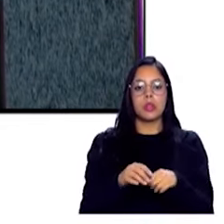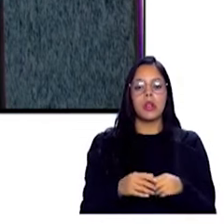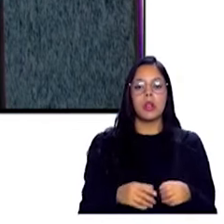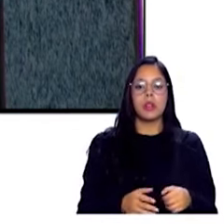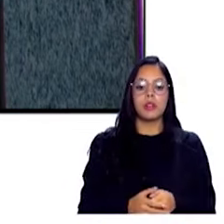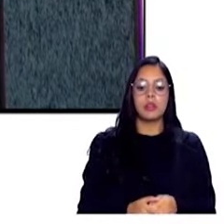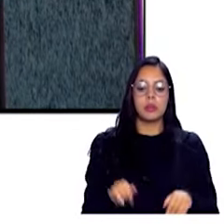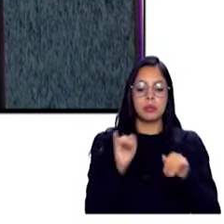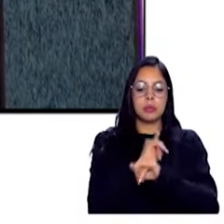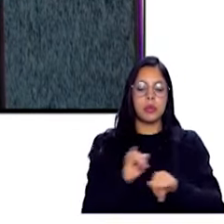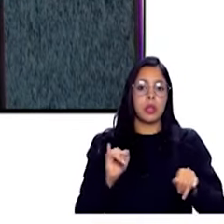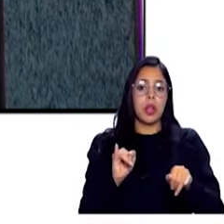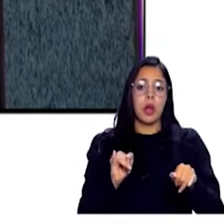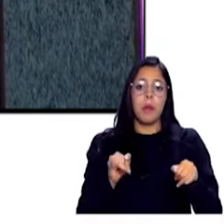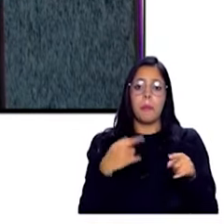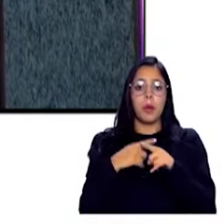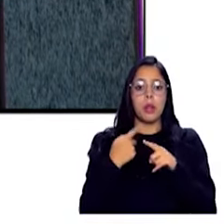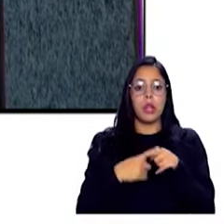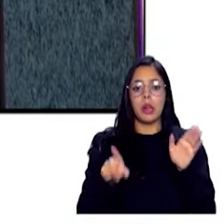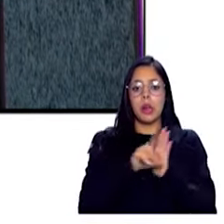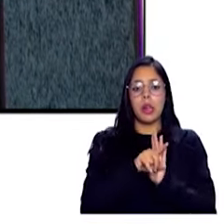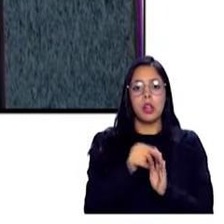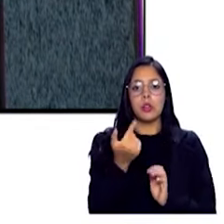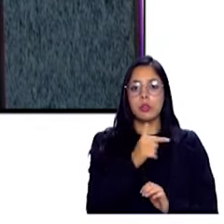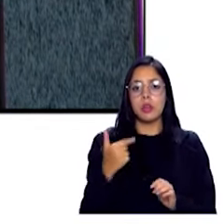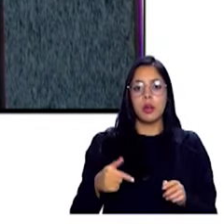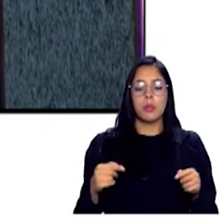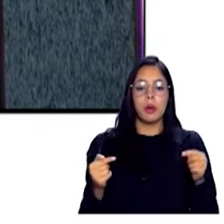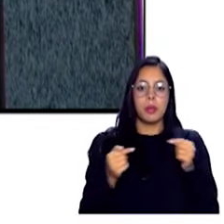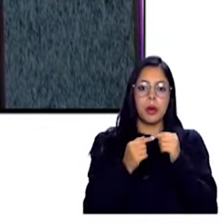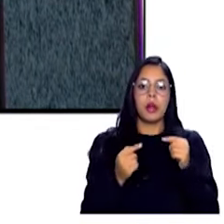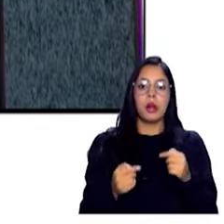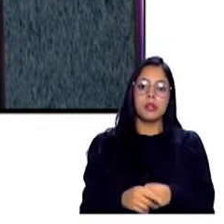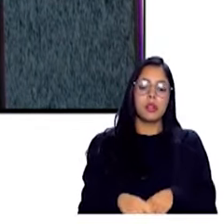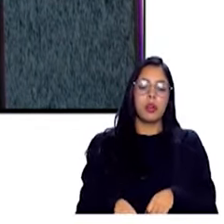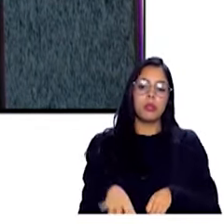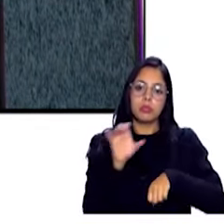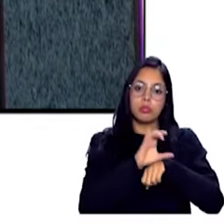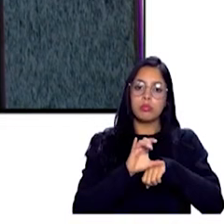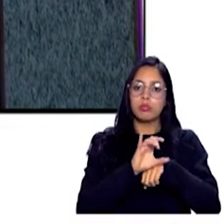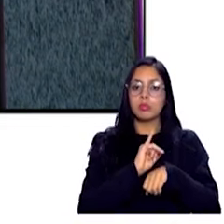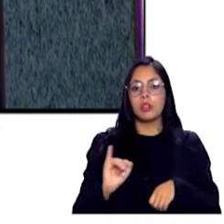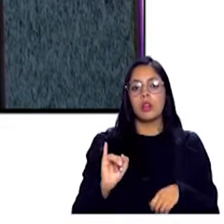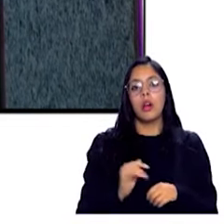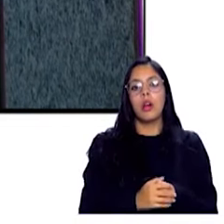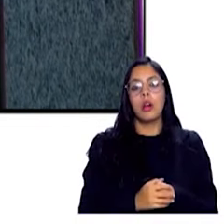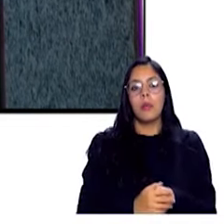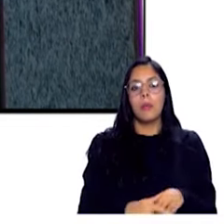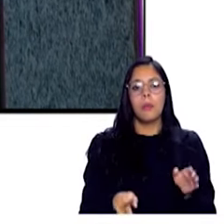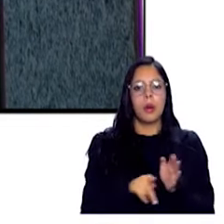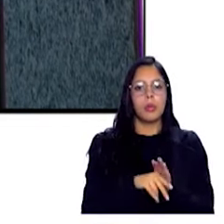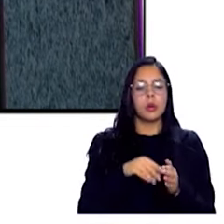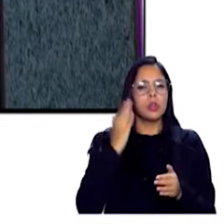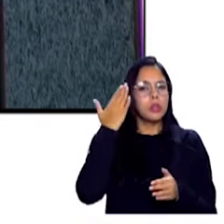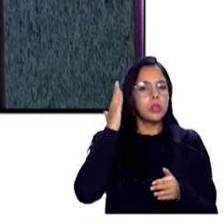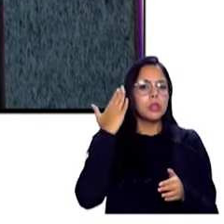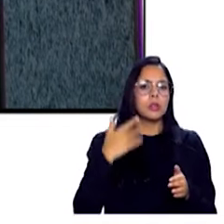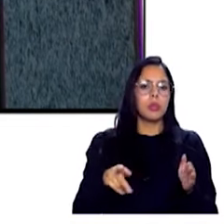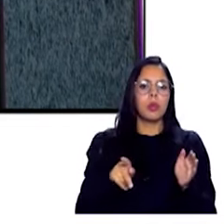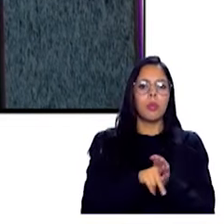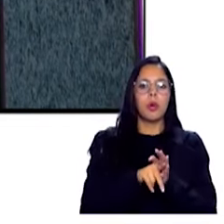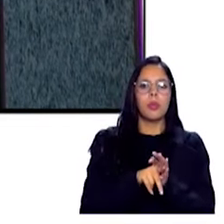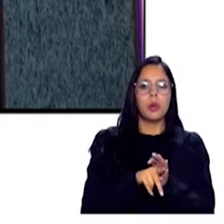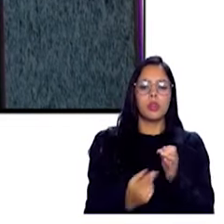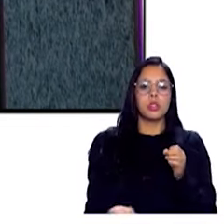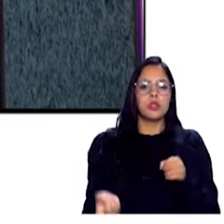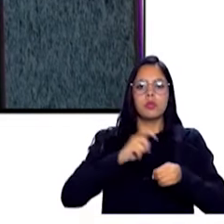tem Norma para decar inconstitucional dessa vez declara inconstitucional a interpretação de não retroatividade